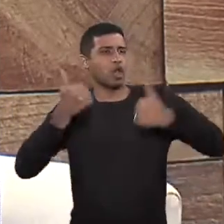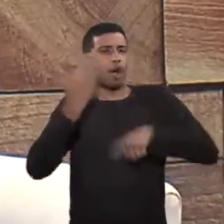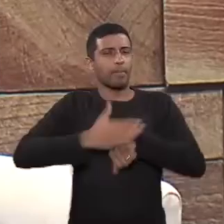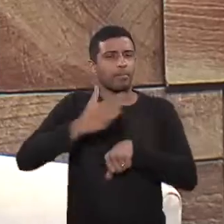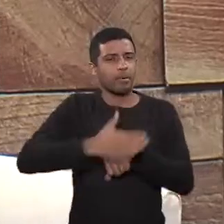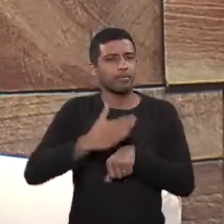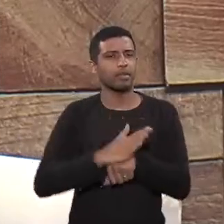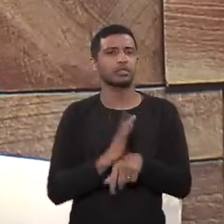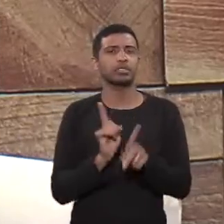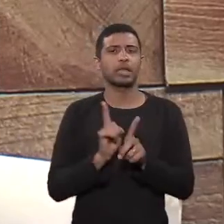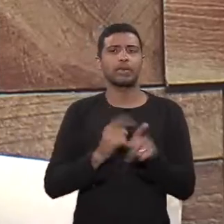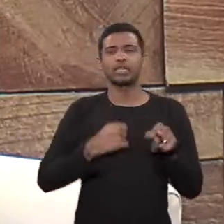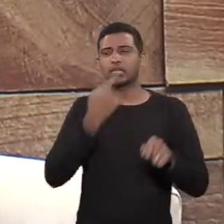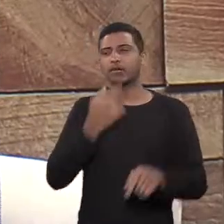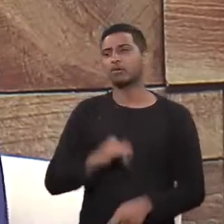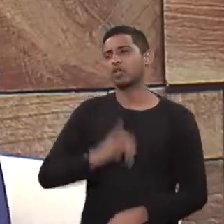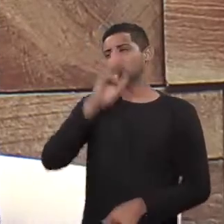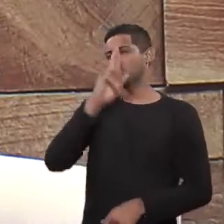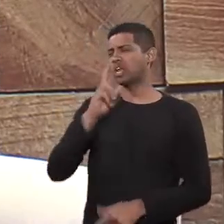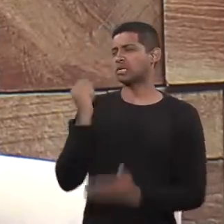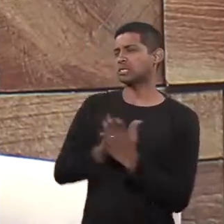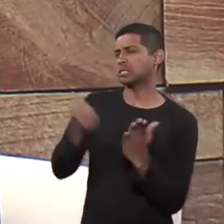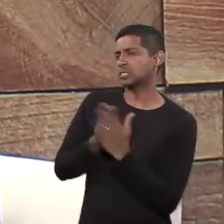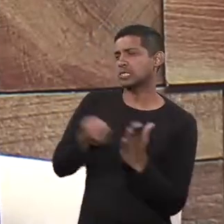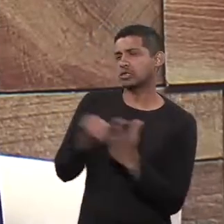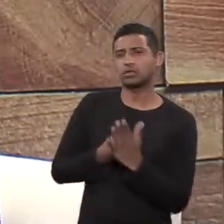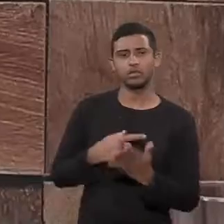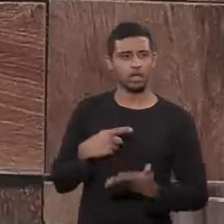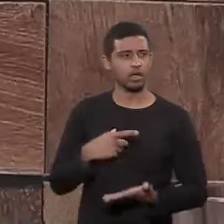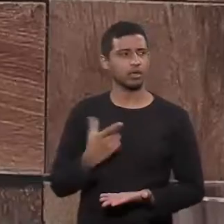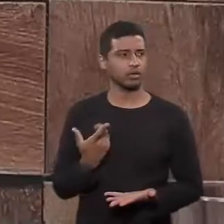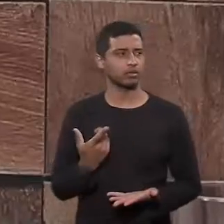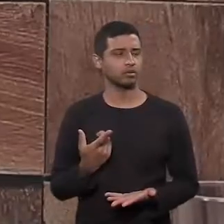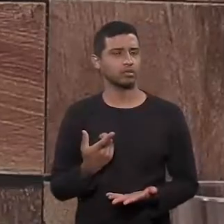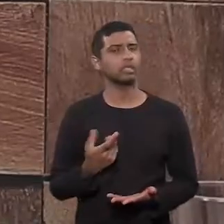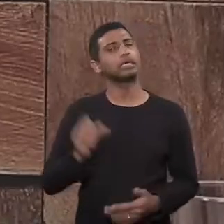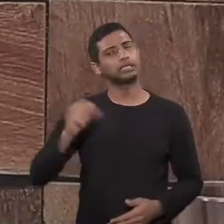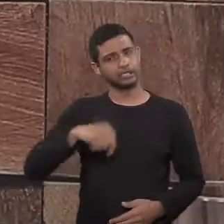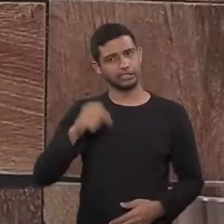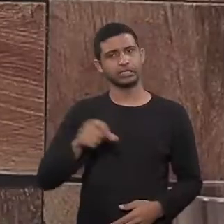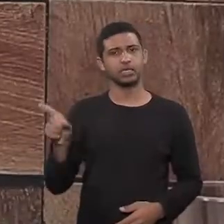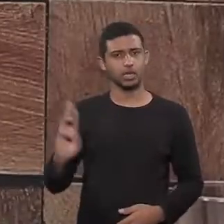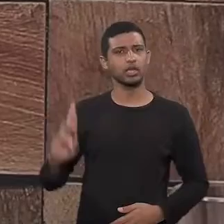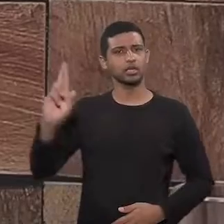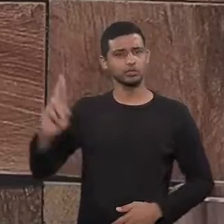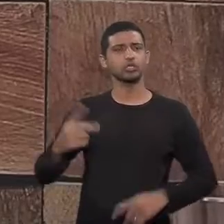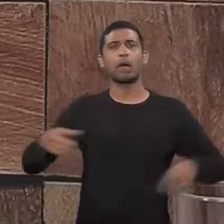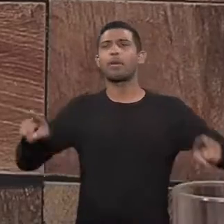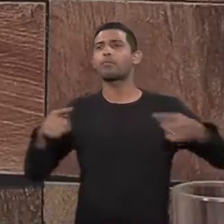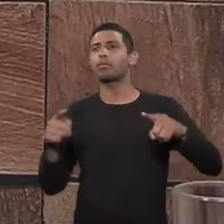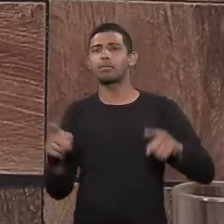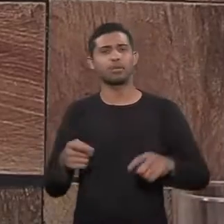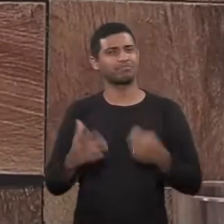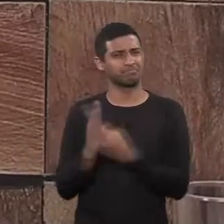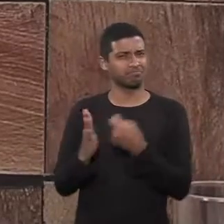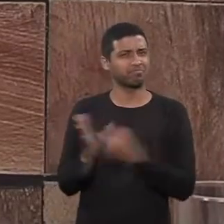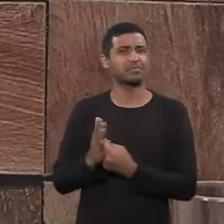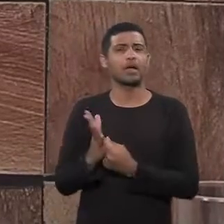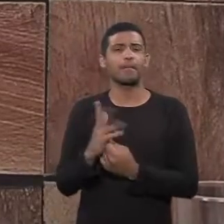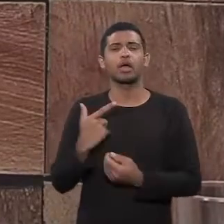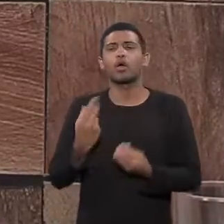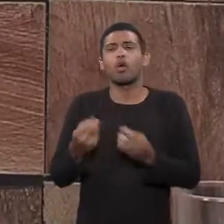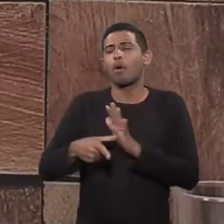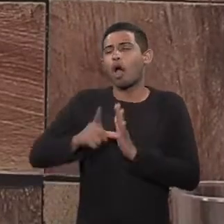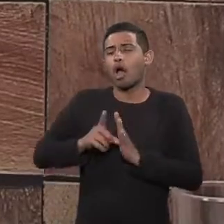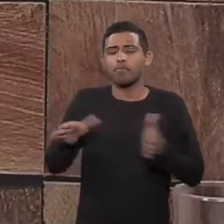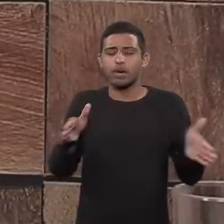preparados e vão exigir mais, por exemplo, do regente ou não? Eu acho que vão exigir mais do regente, mas a condição